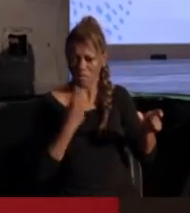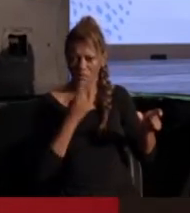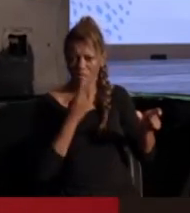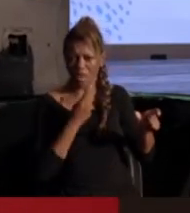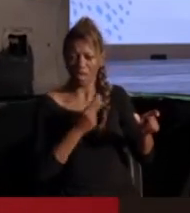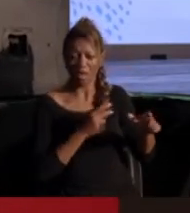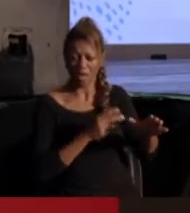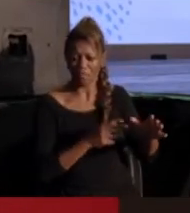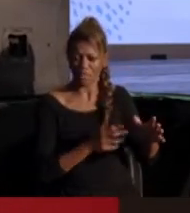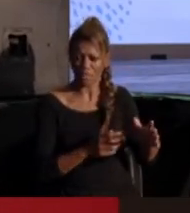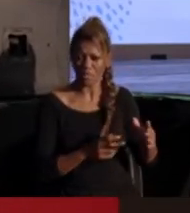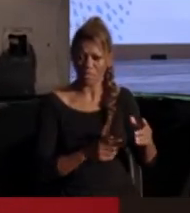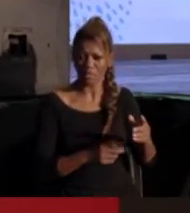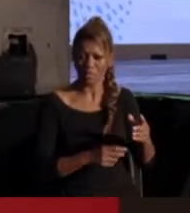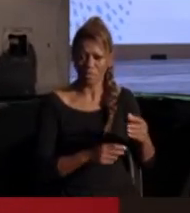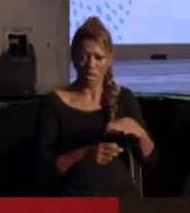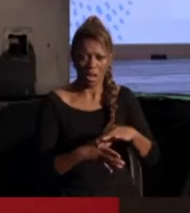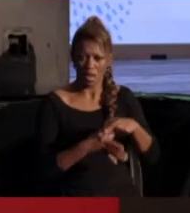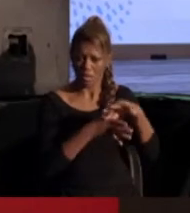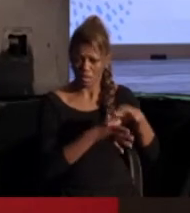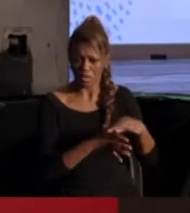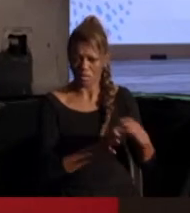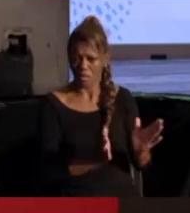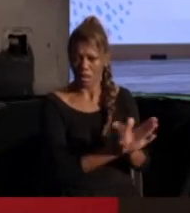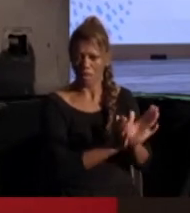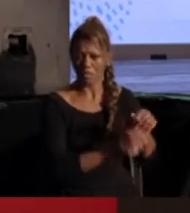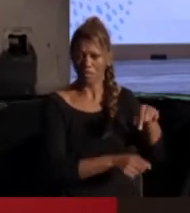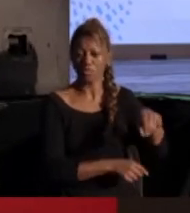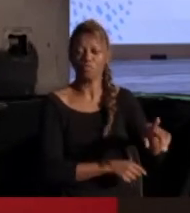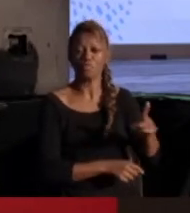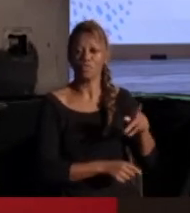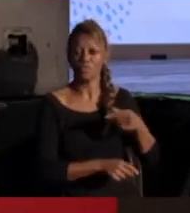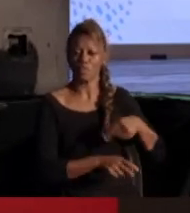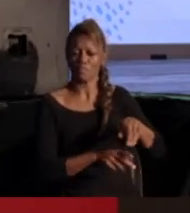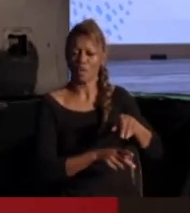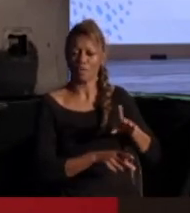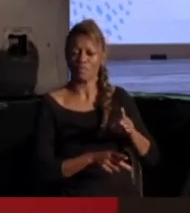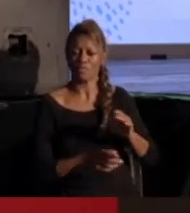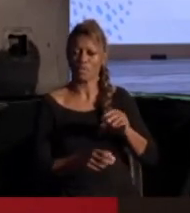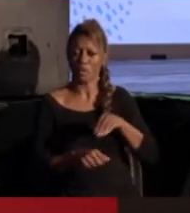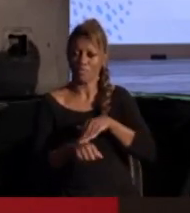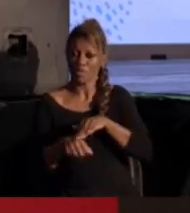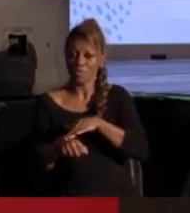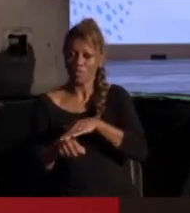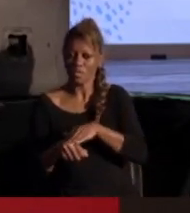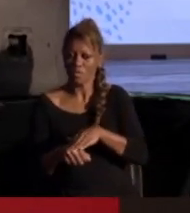muito cedo eu comecei a negociar e ter que sair para discutir com os brancos.